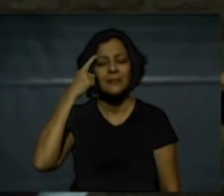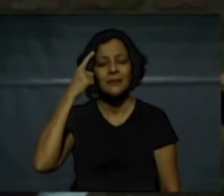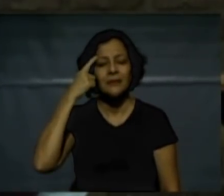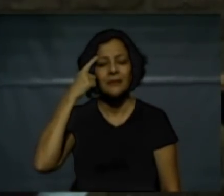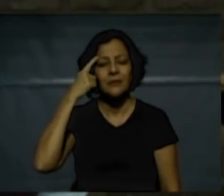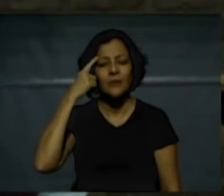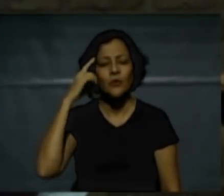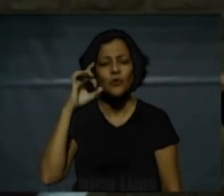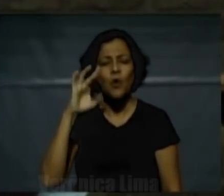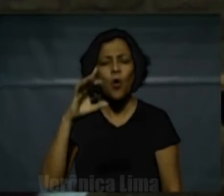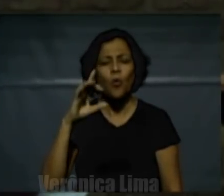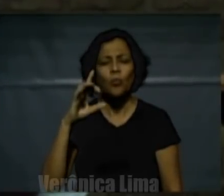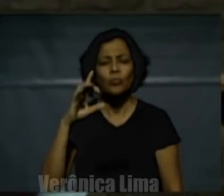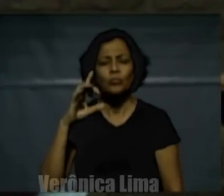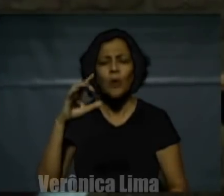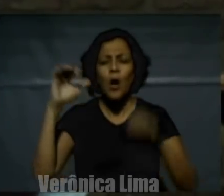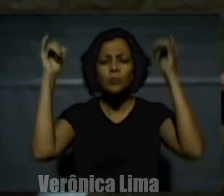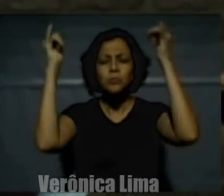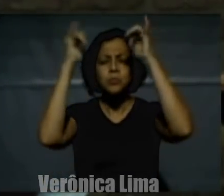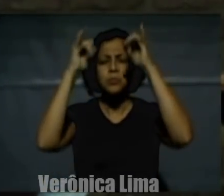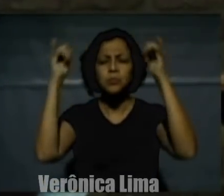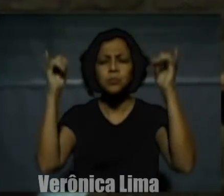em um só corpo fluídico,